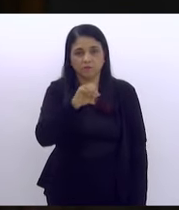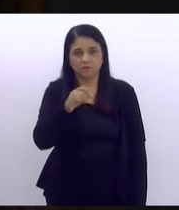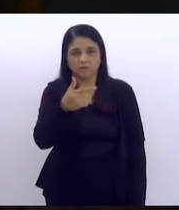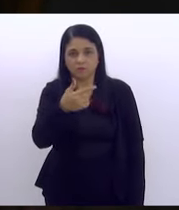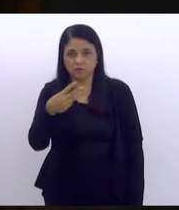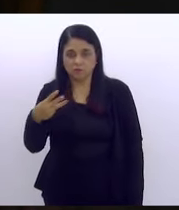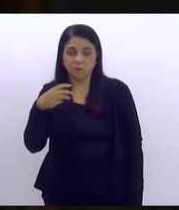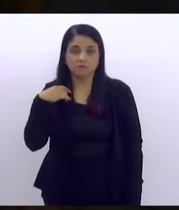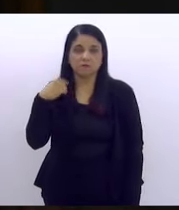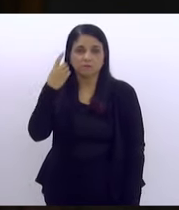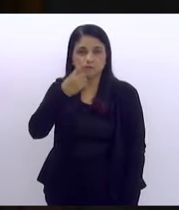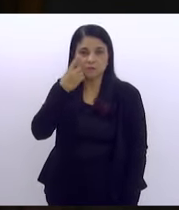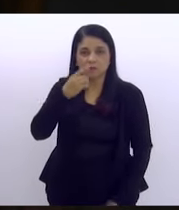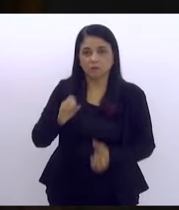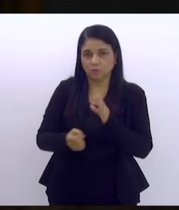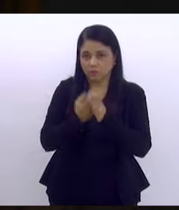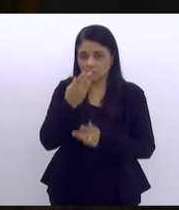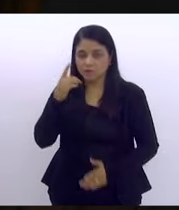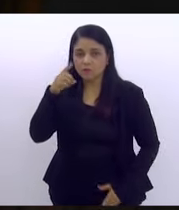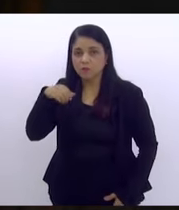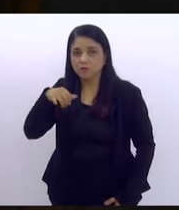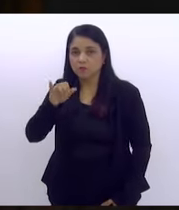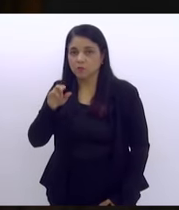deputado Iuri, que altera o anexo